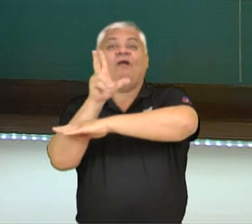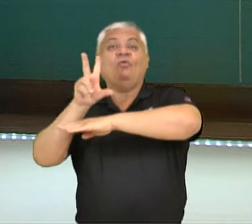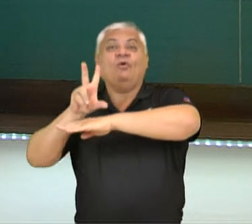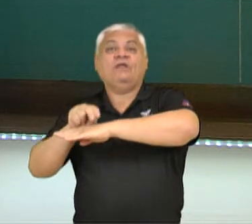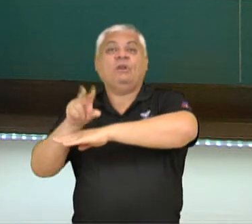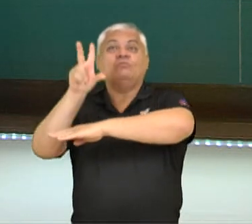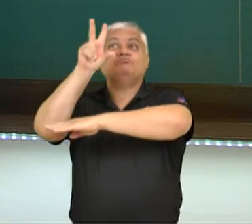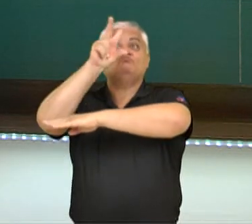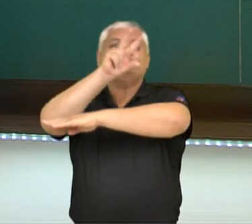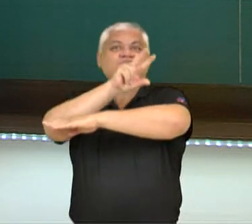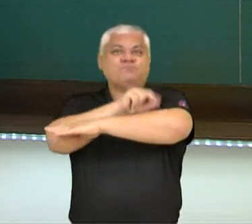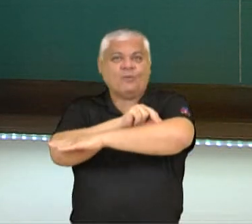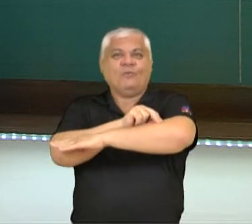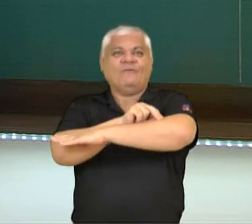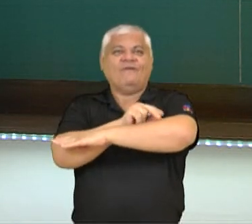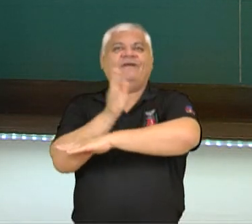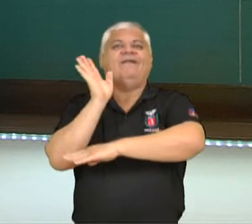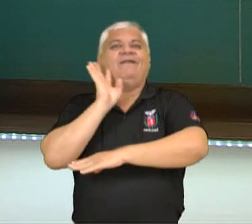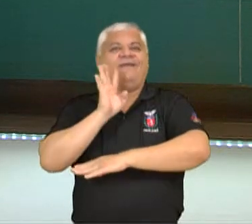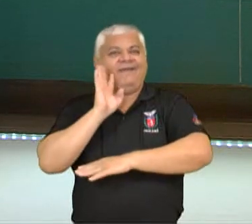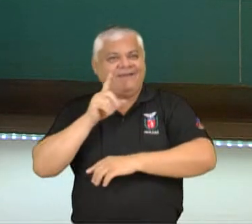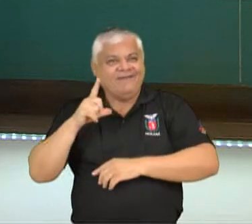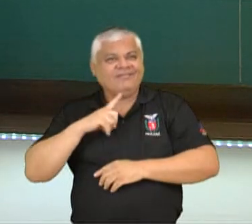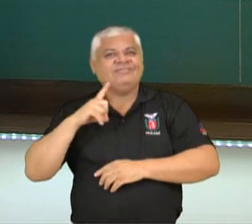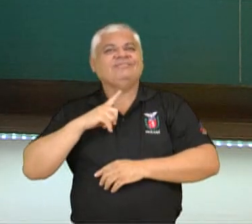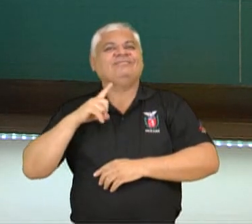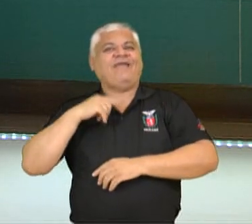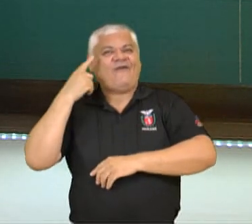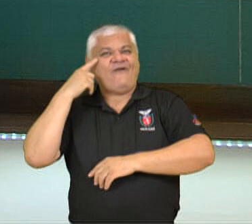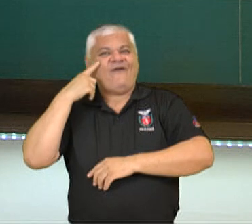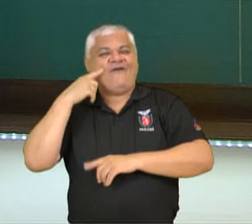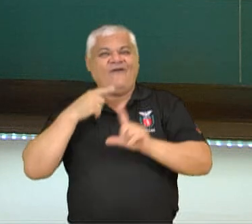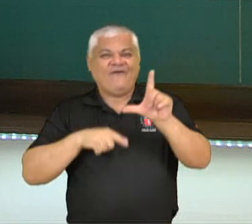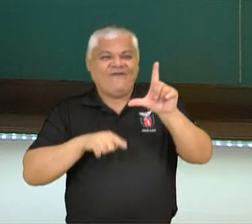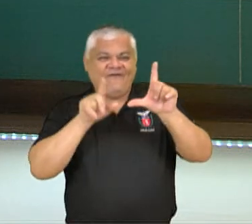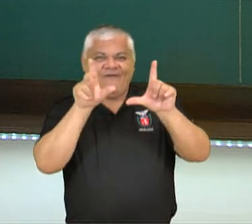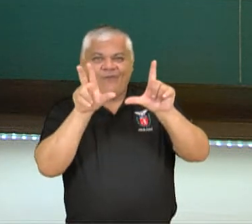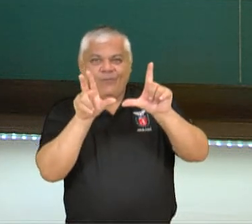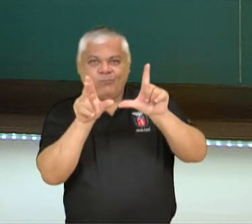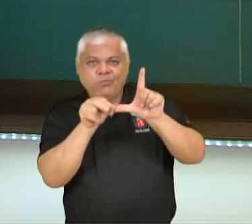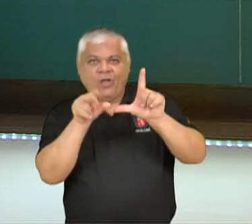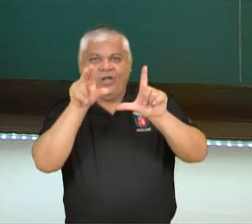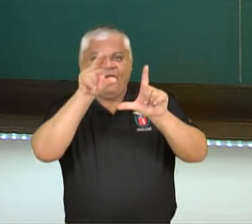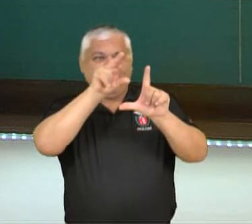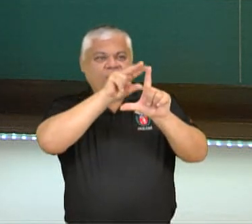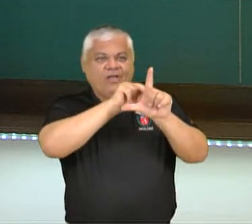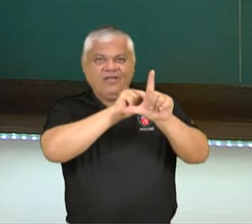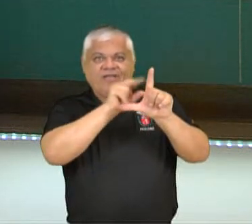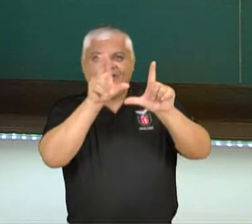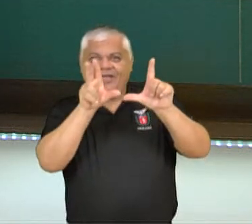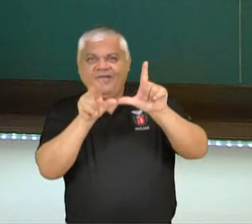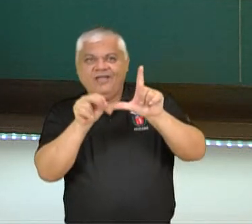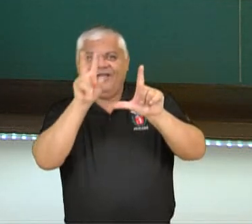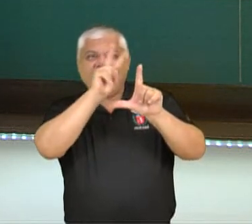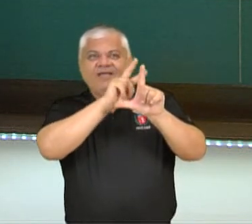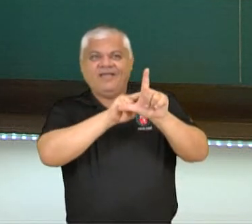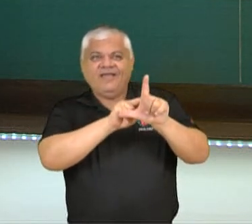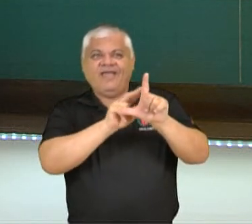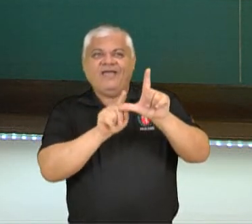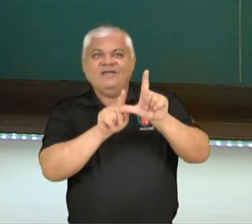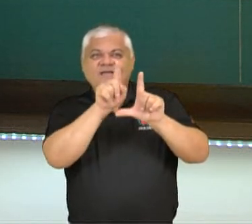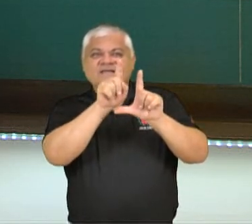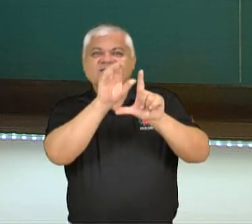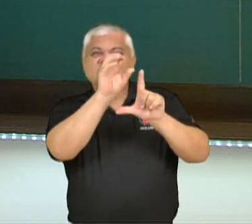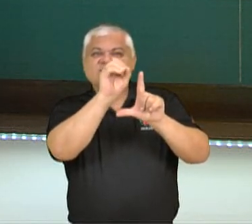atinge? Olha que legal, nós temos aqui a parábola que representa o salto do grilo. A altura máxima é 0,75 e